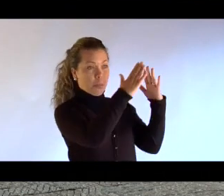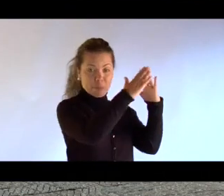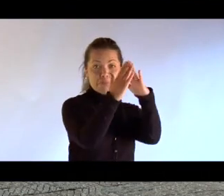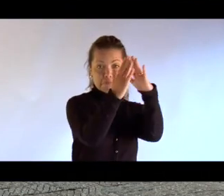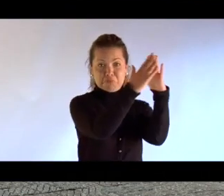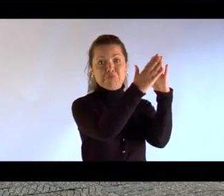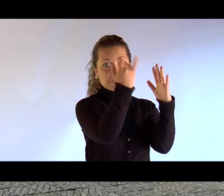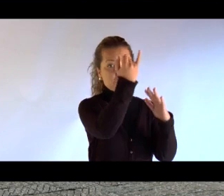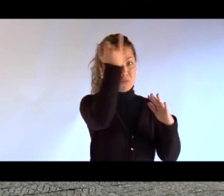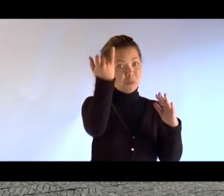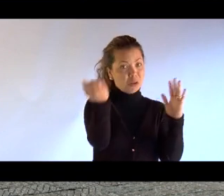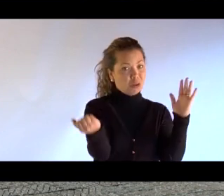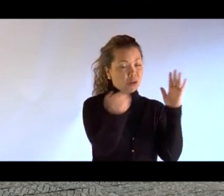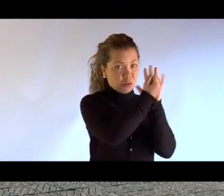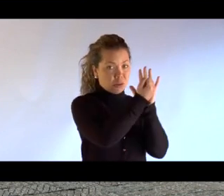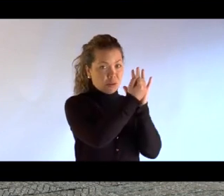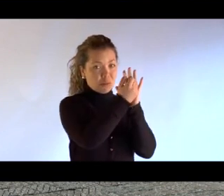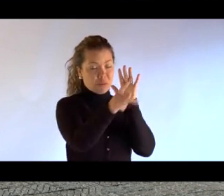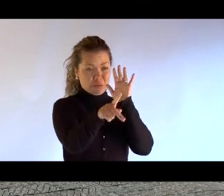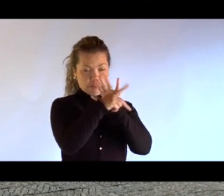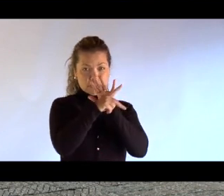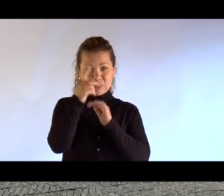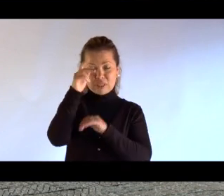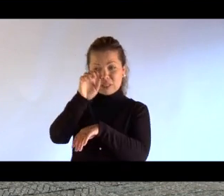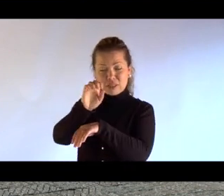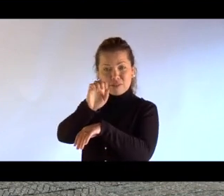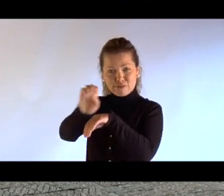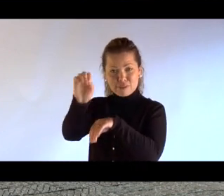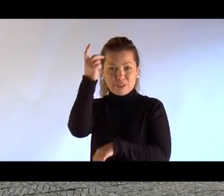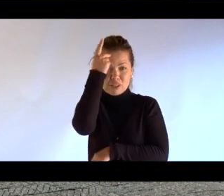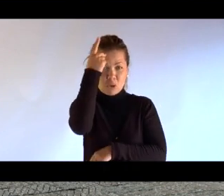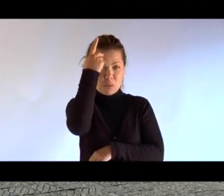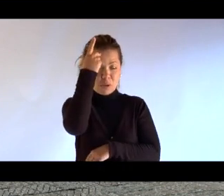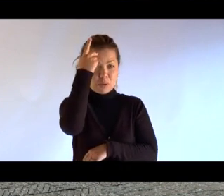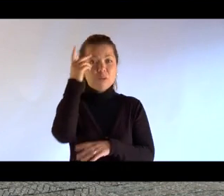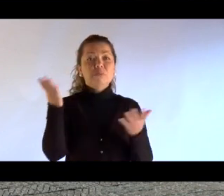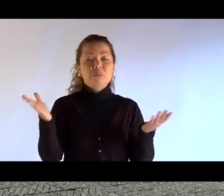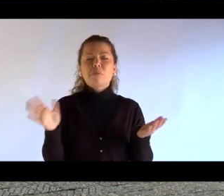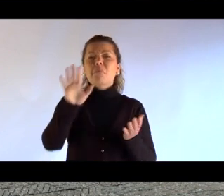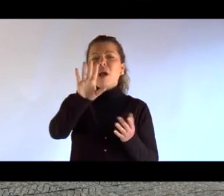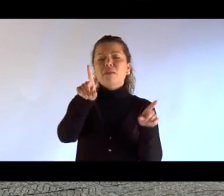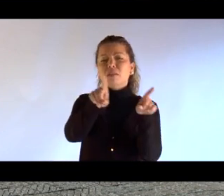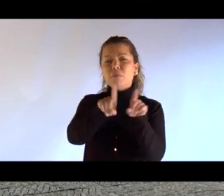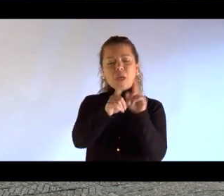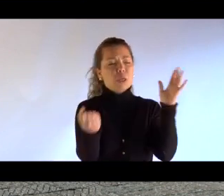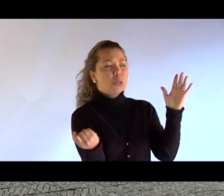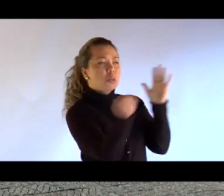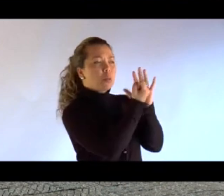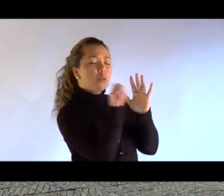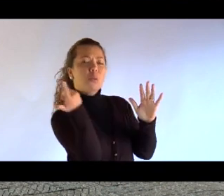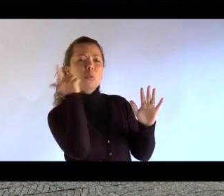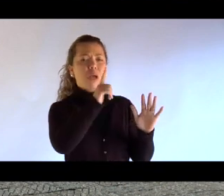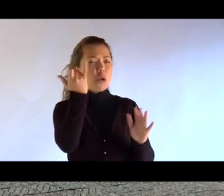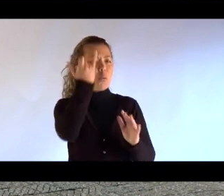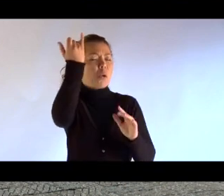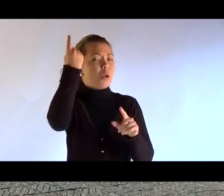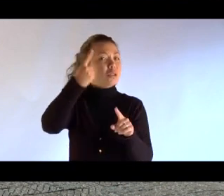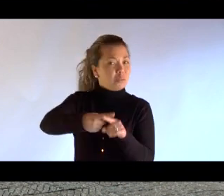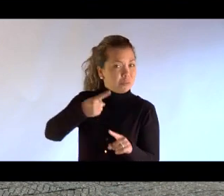de patrimônio. Neste movimento, ao propor o tombamento de um centro histórico situado em uma das regiões com menor